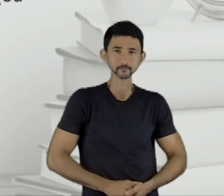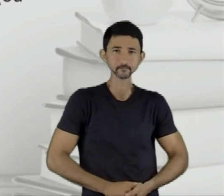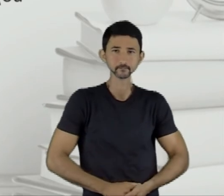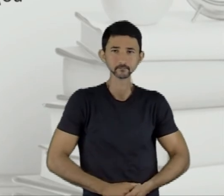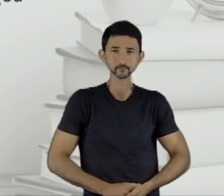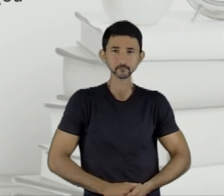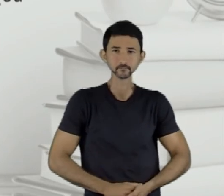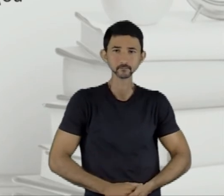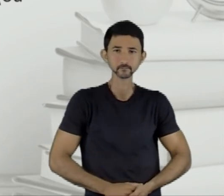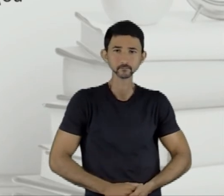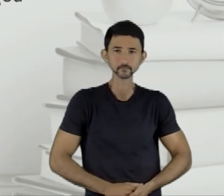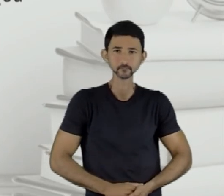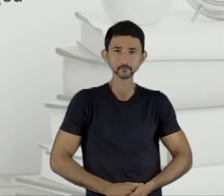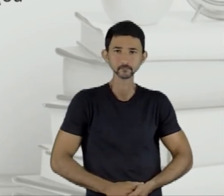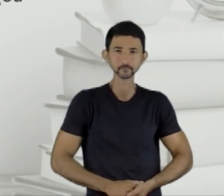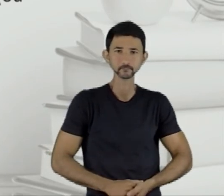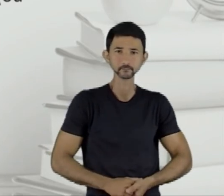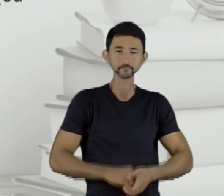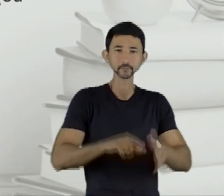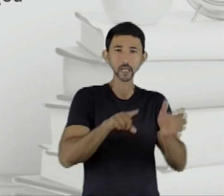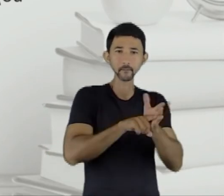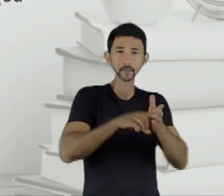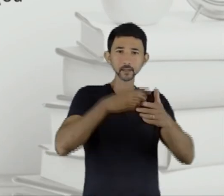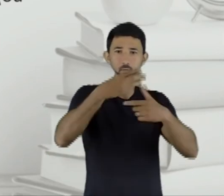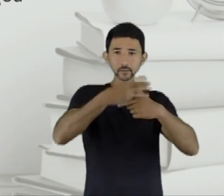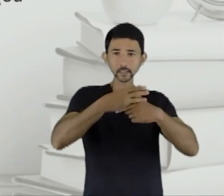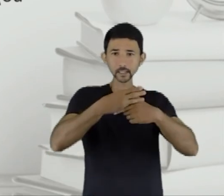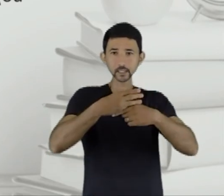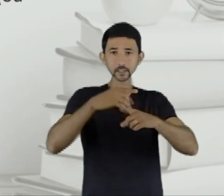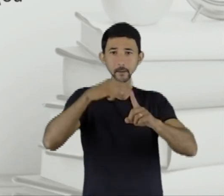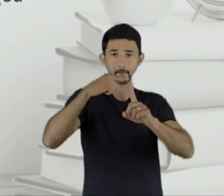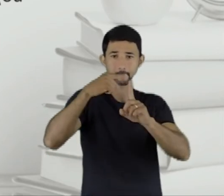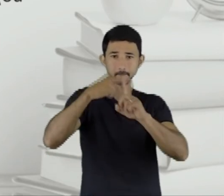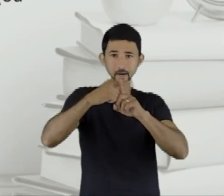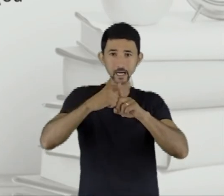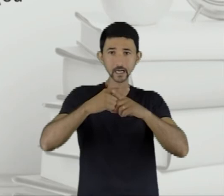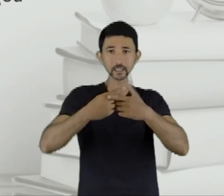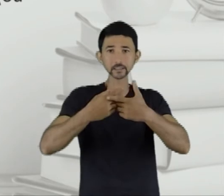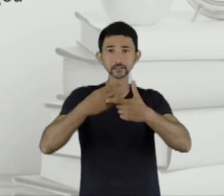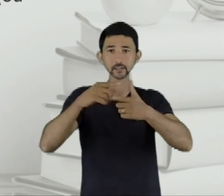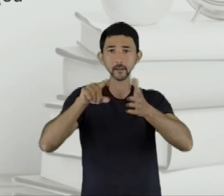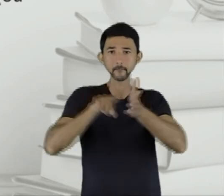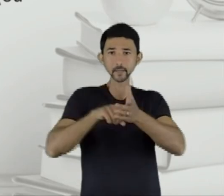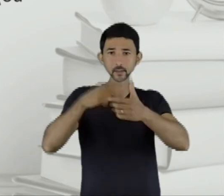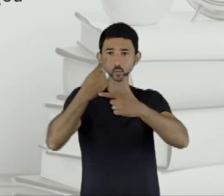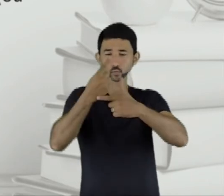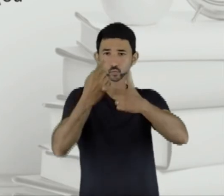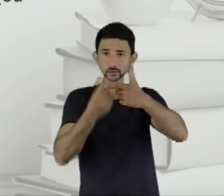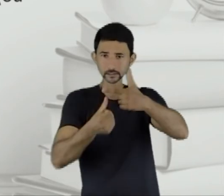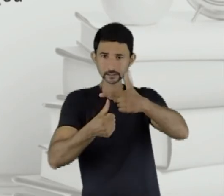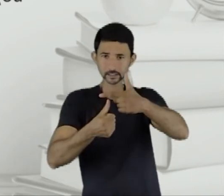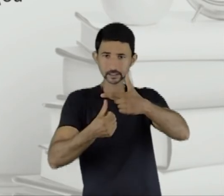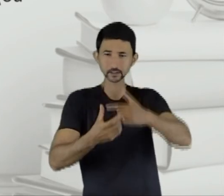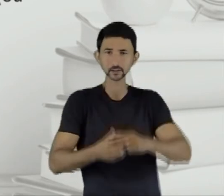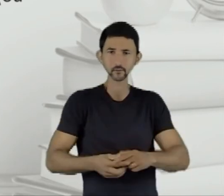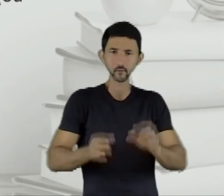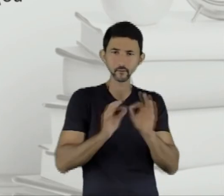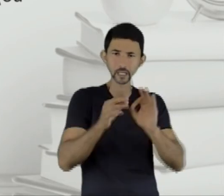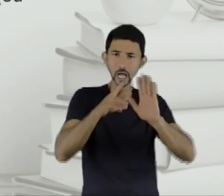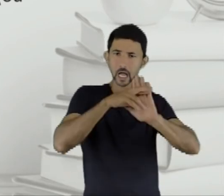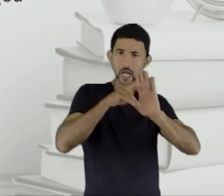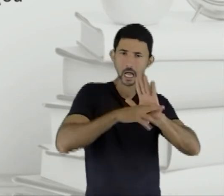lá. Menos 3 quintos mais menos 1 sexto. Poxa, eu vou te ensinar aqui uma regra prática